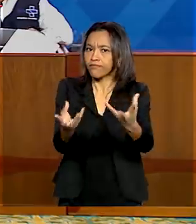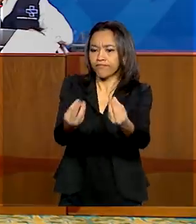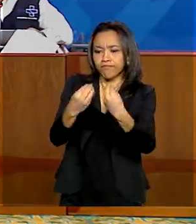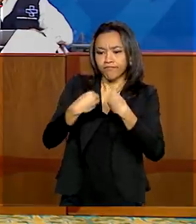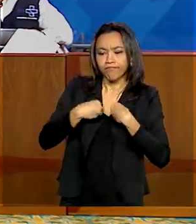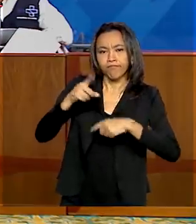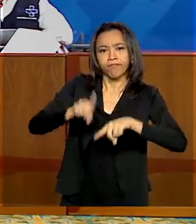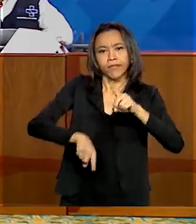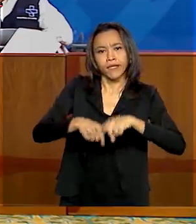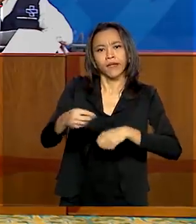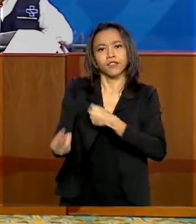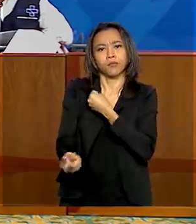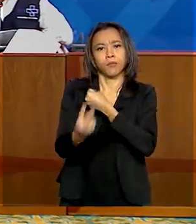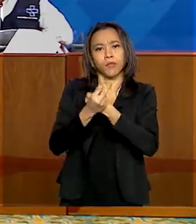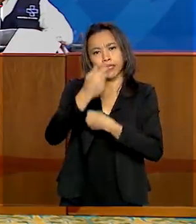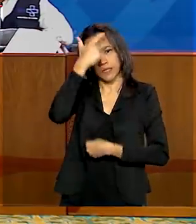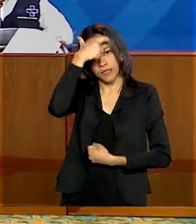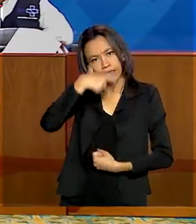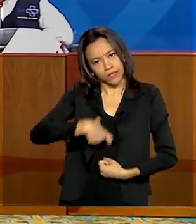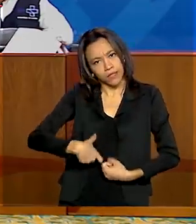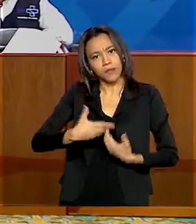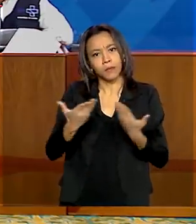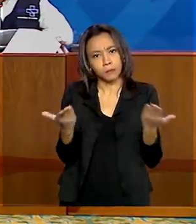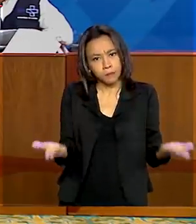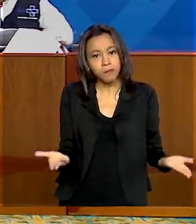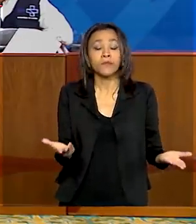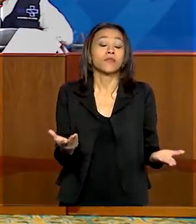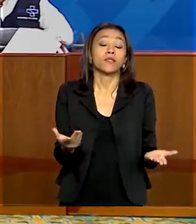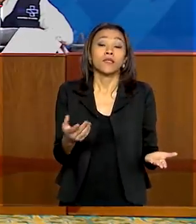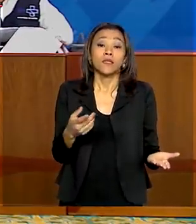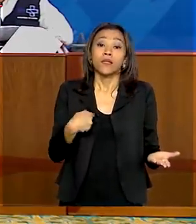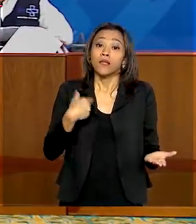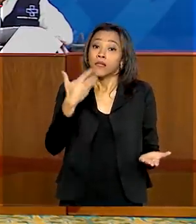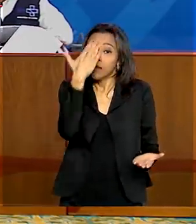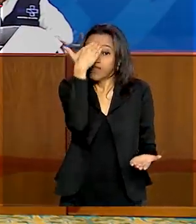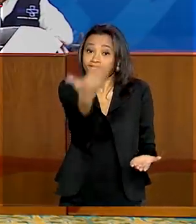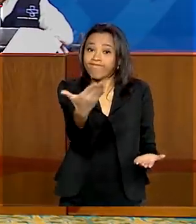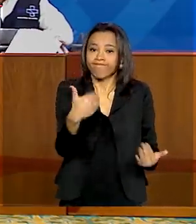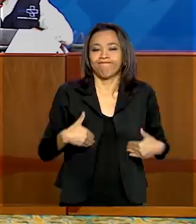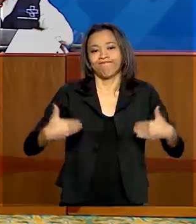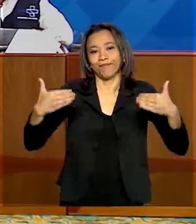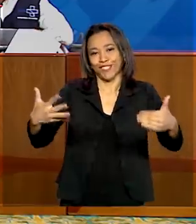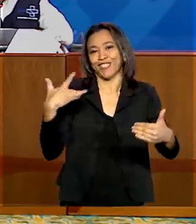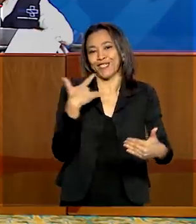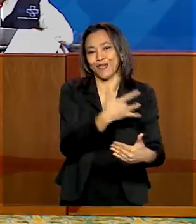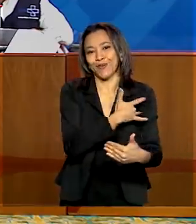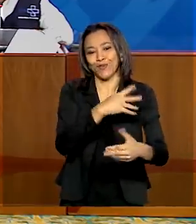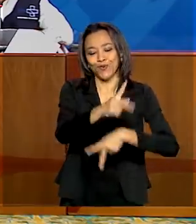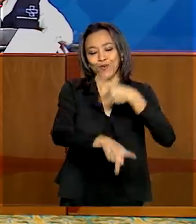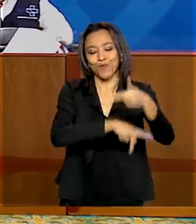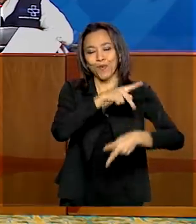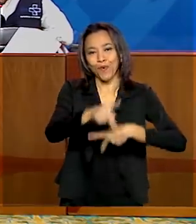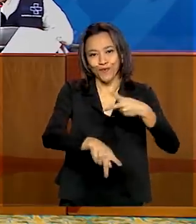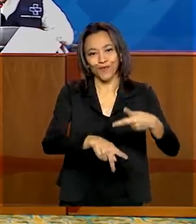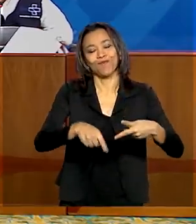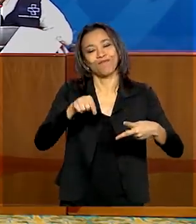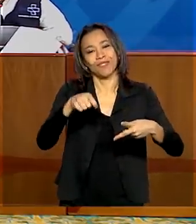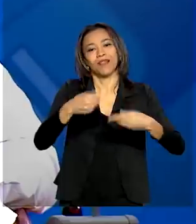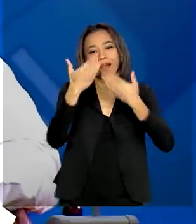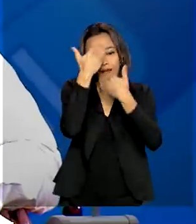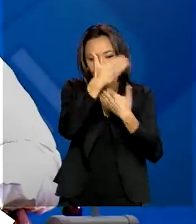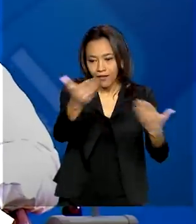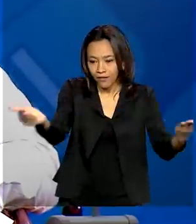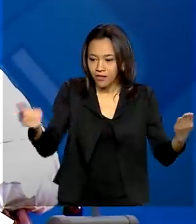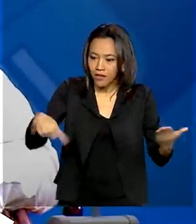equipamentos de proteção individual. E o Ministério da Saúde é muito grato, o povo brasileiro é muito grato a essas empresas por essas